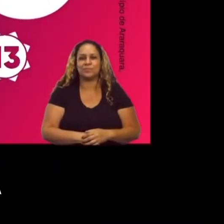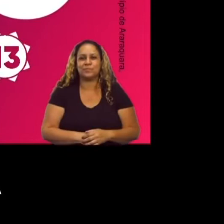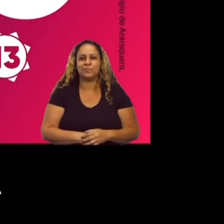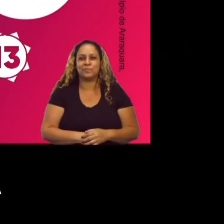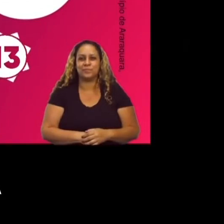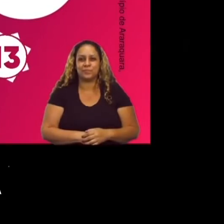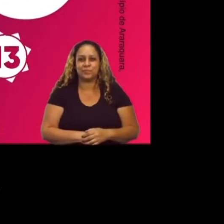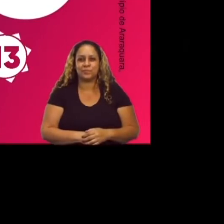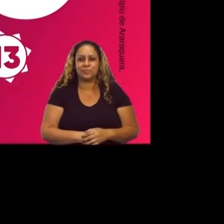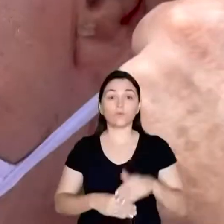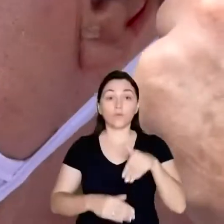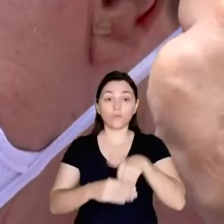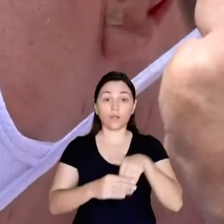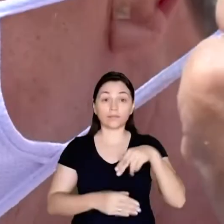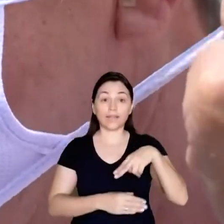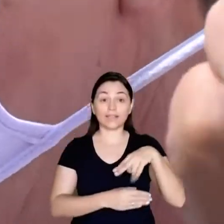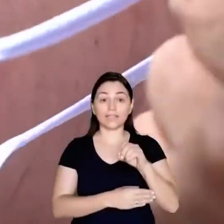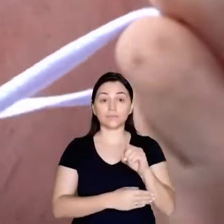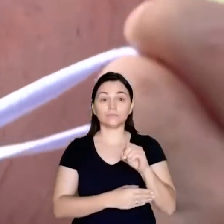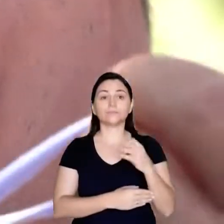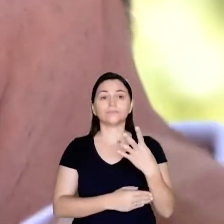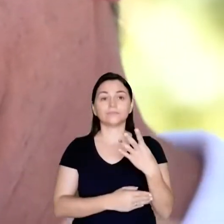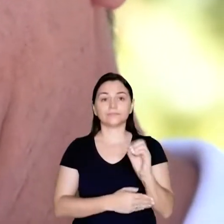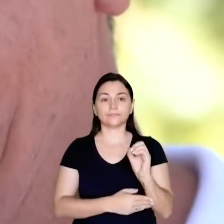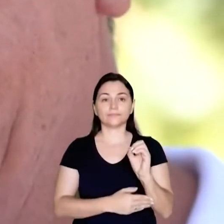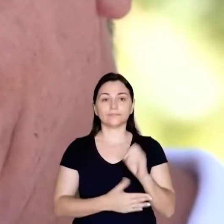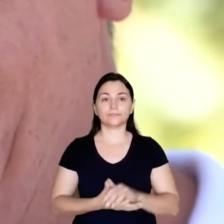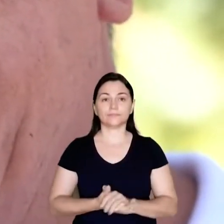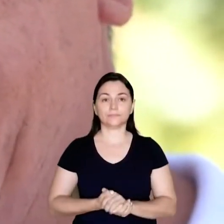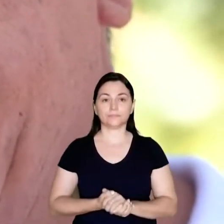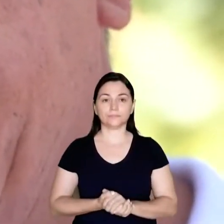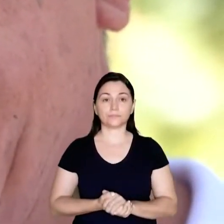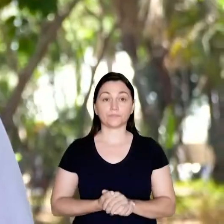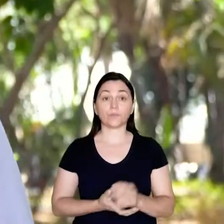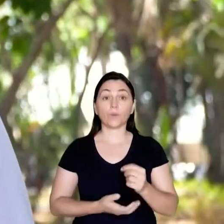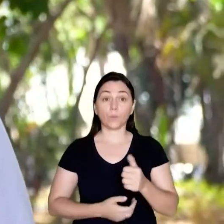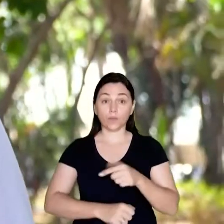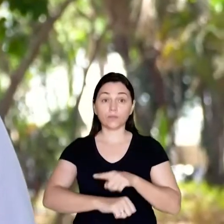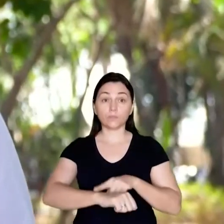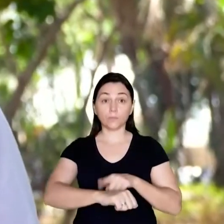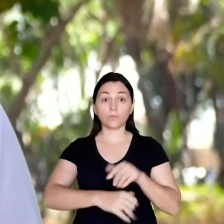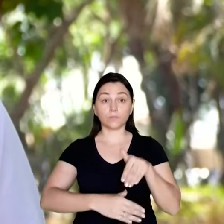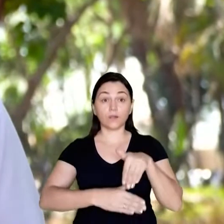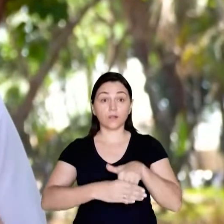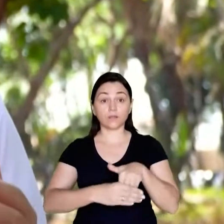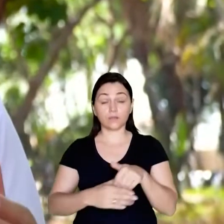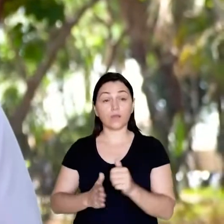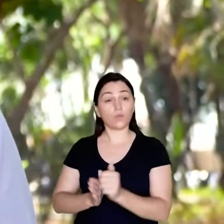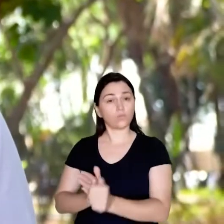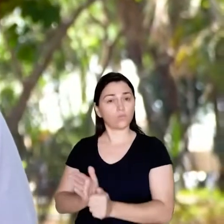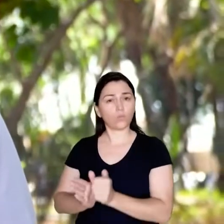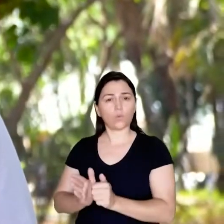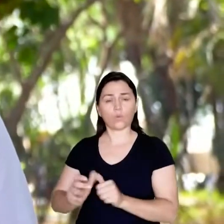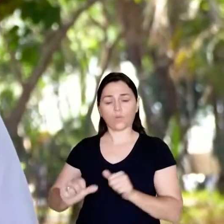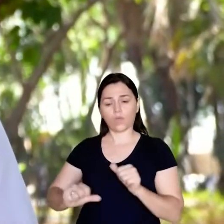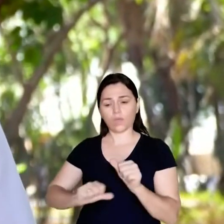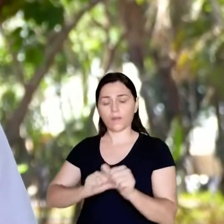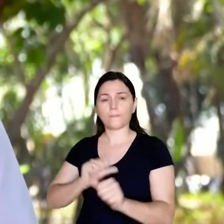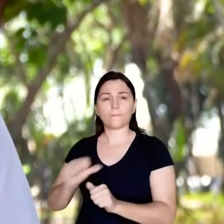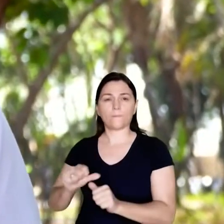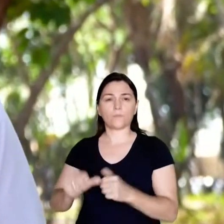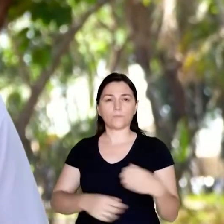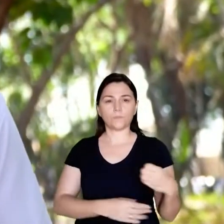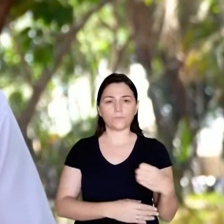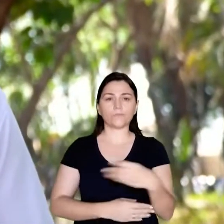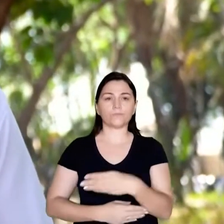Edinho. Eu vou de Nino 40. Está chegando a hora da mudança, a hora